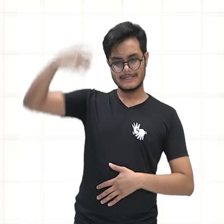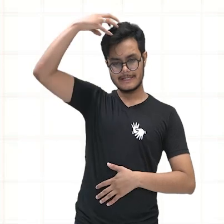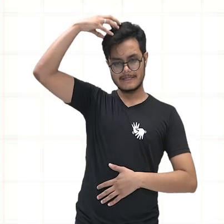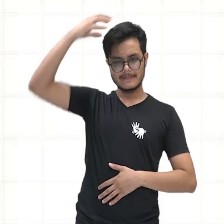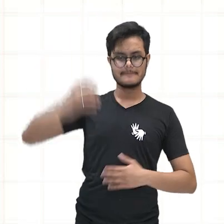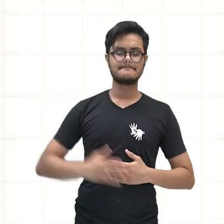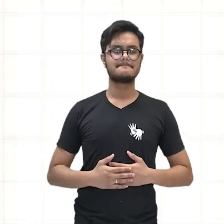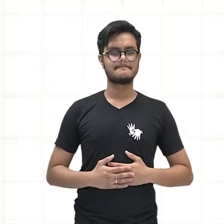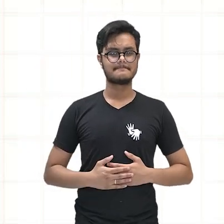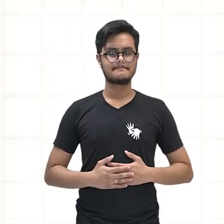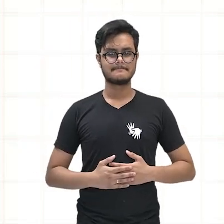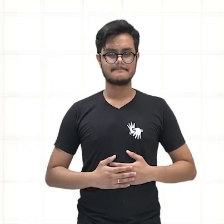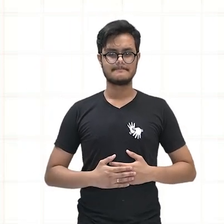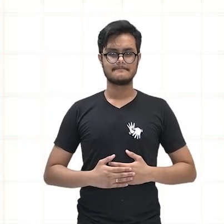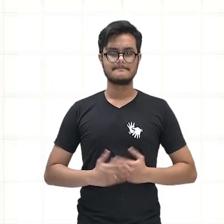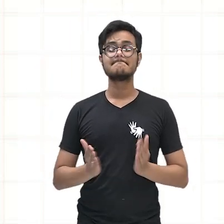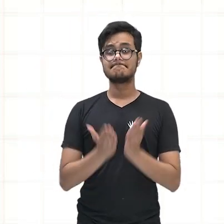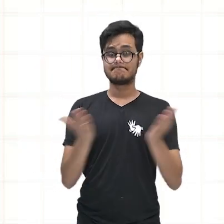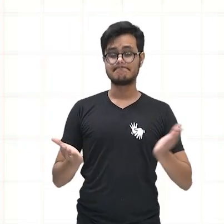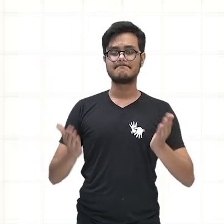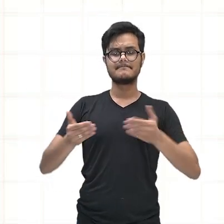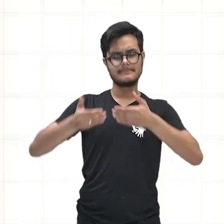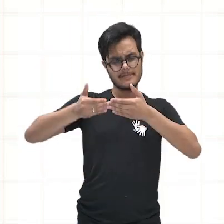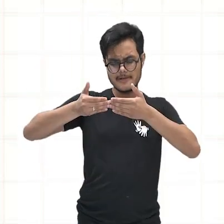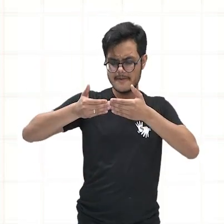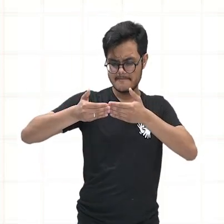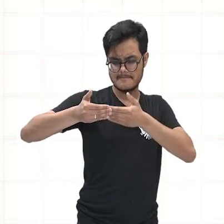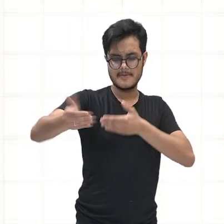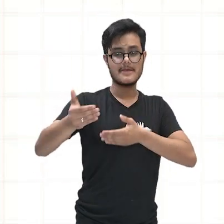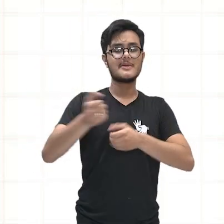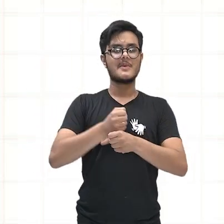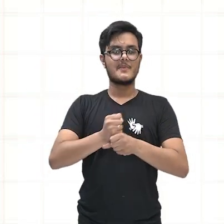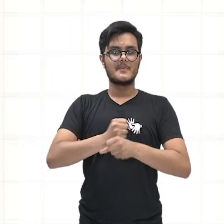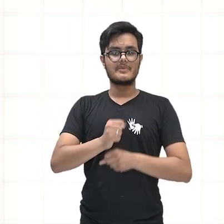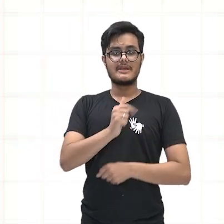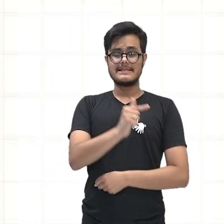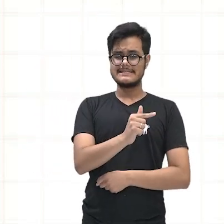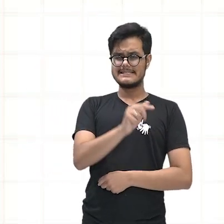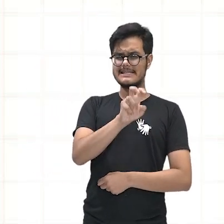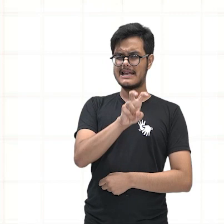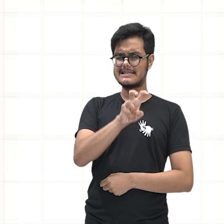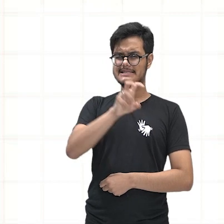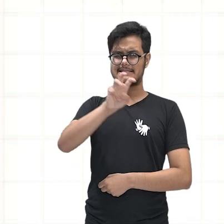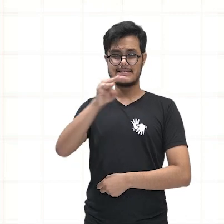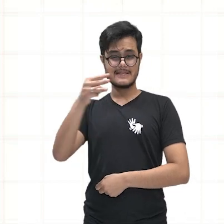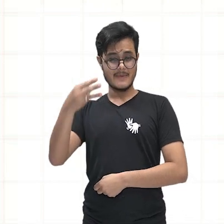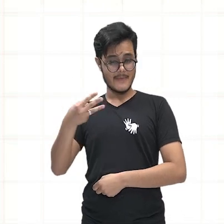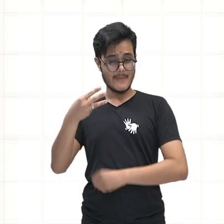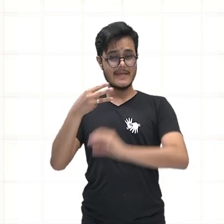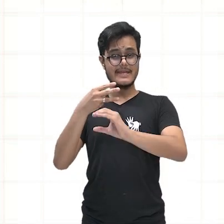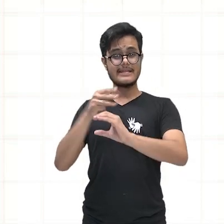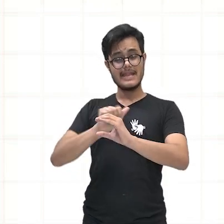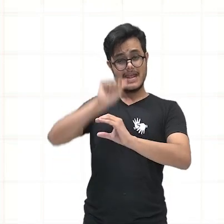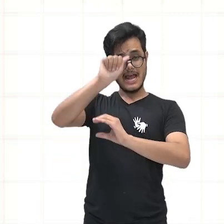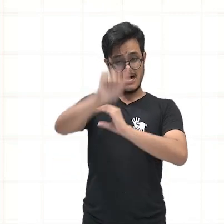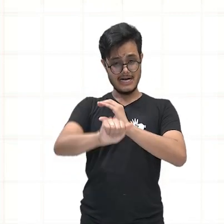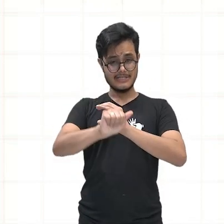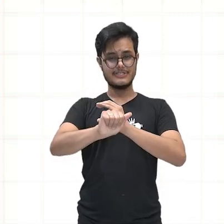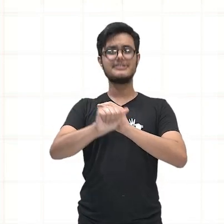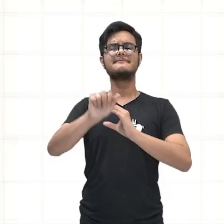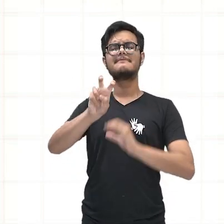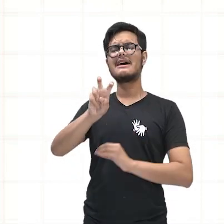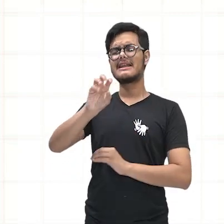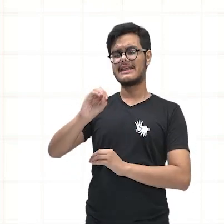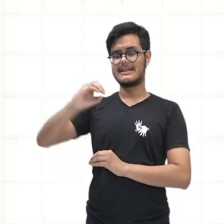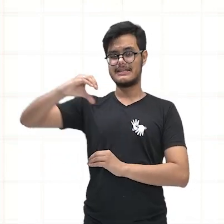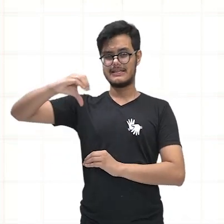tempo dos Reis Olha só nos primeiros anos da monarquia por volta ali do ano de 753 antes de